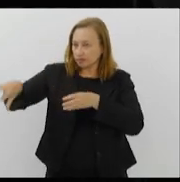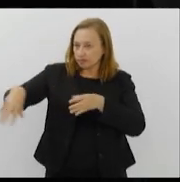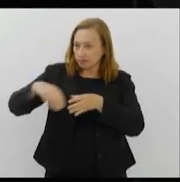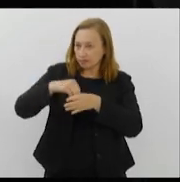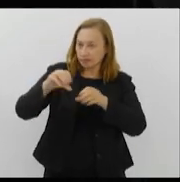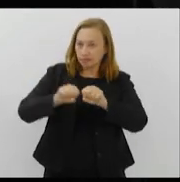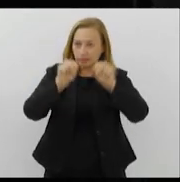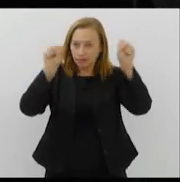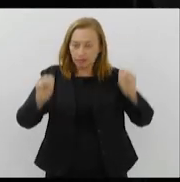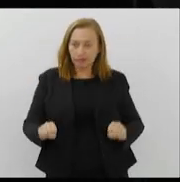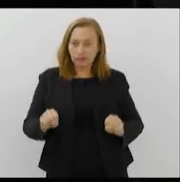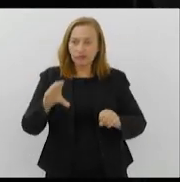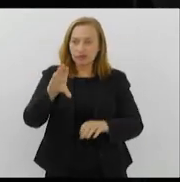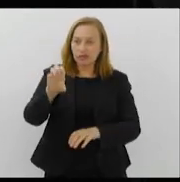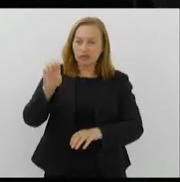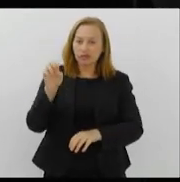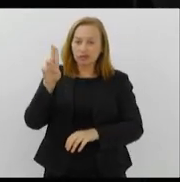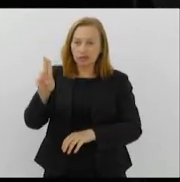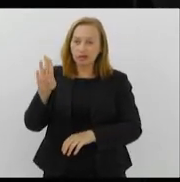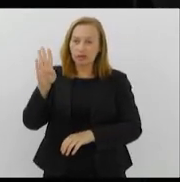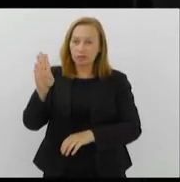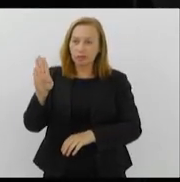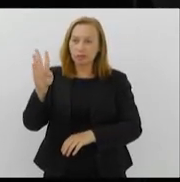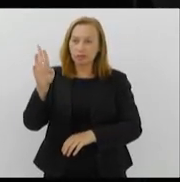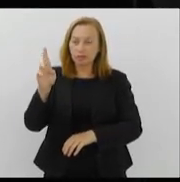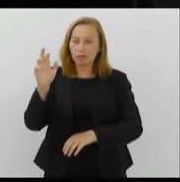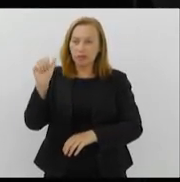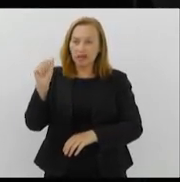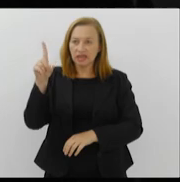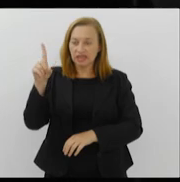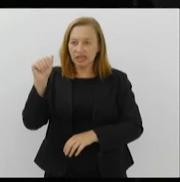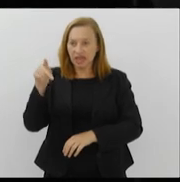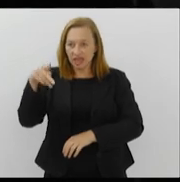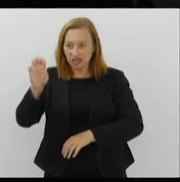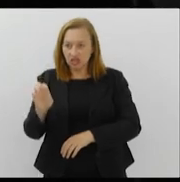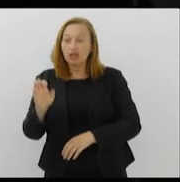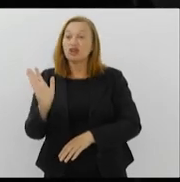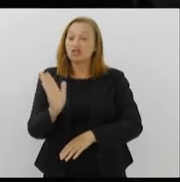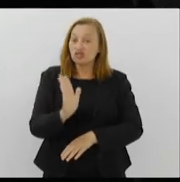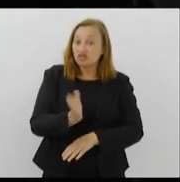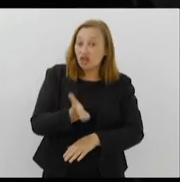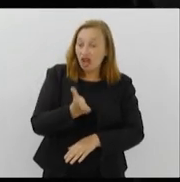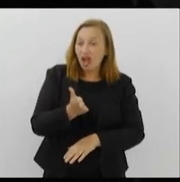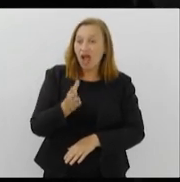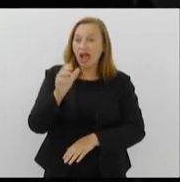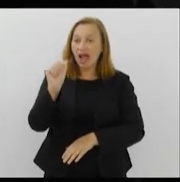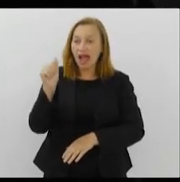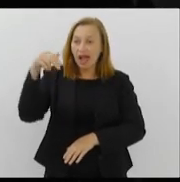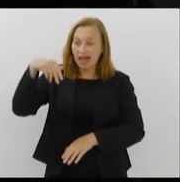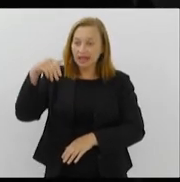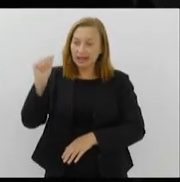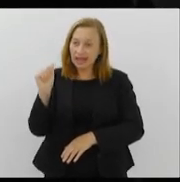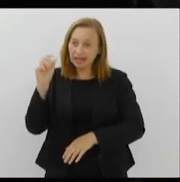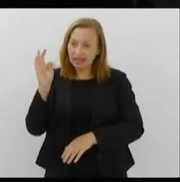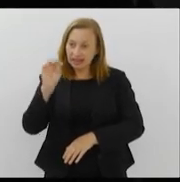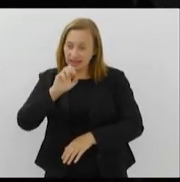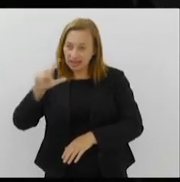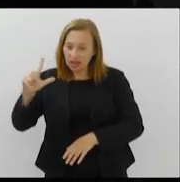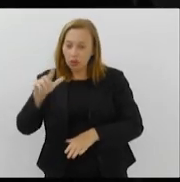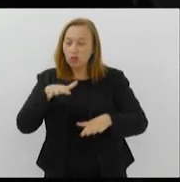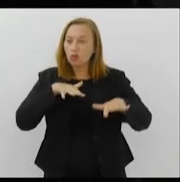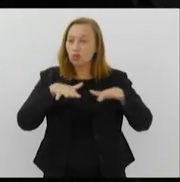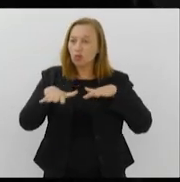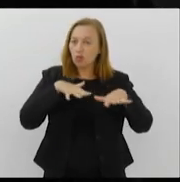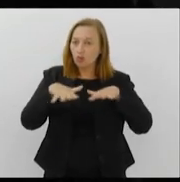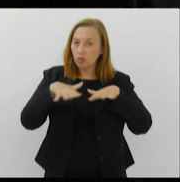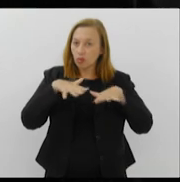Cell Broadcast. A Anatel, num segundo momento, em razão mesmo, não é, do movimento